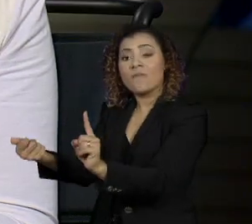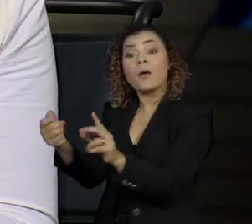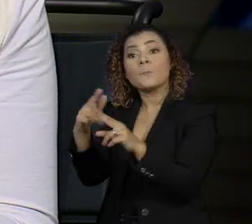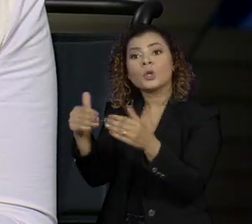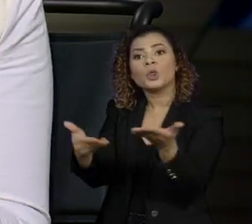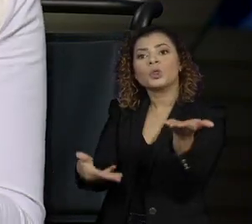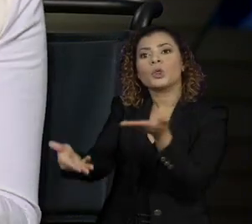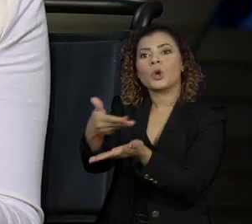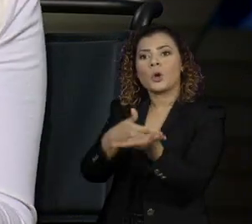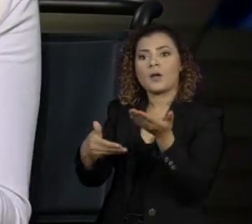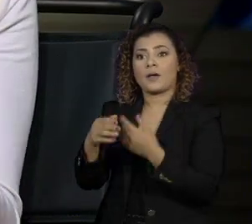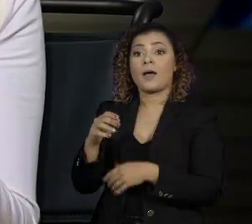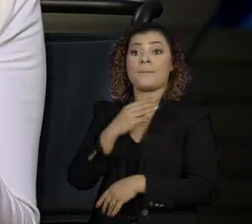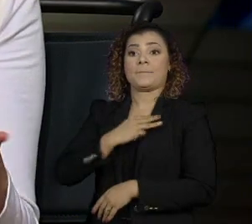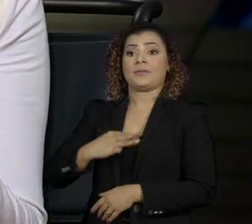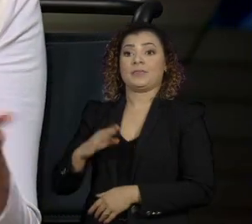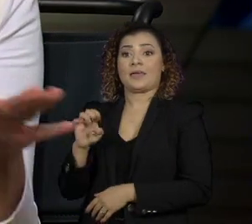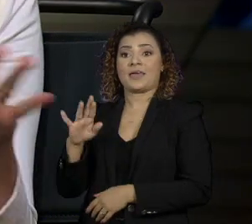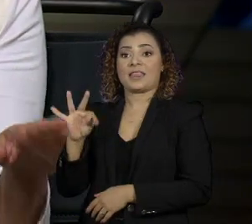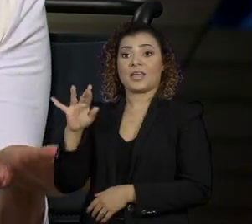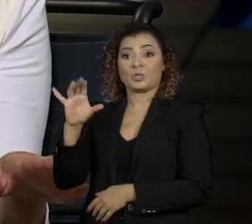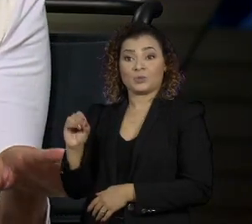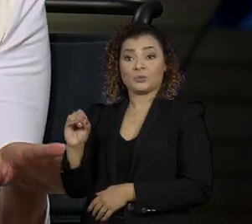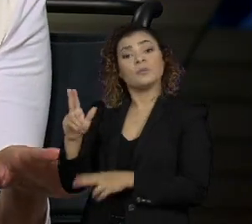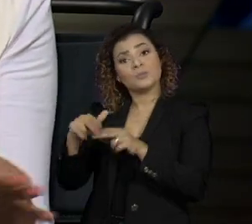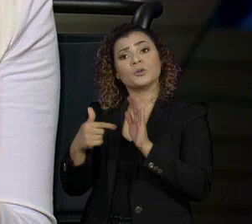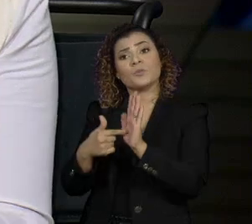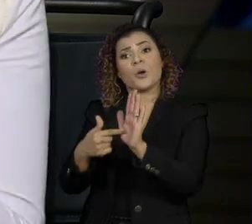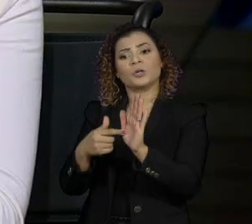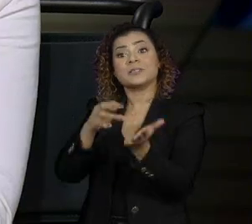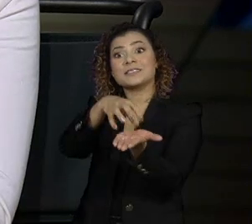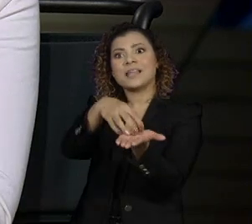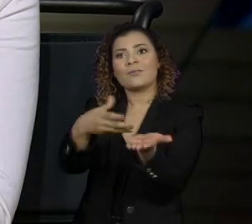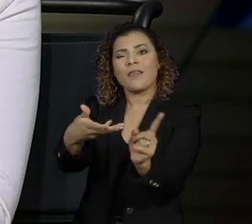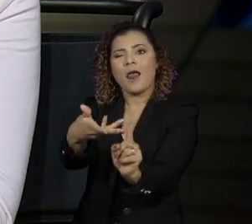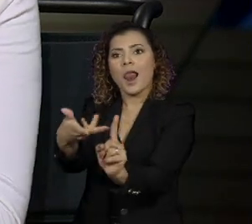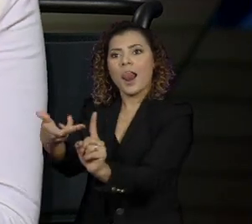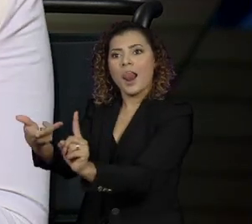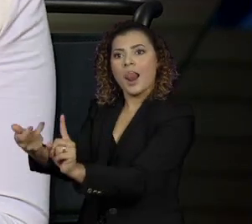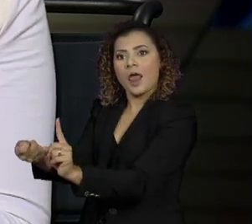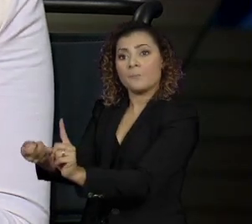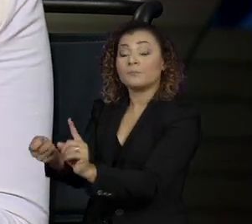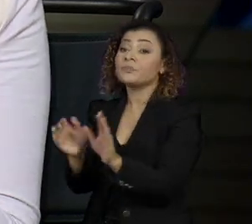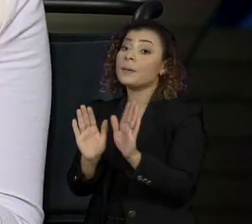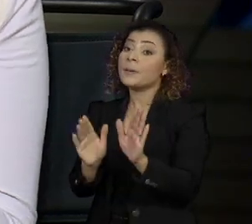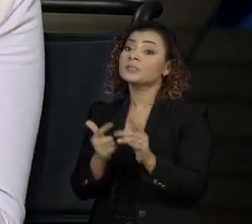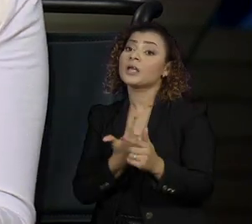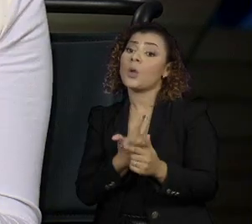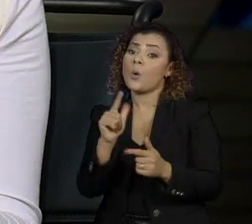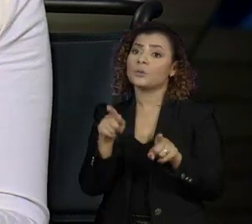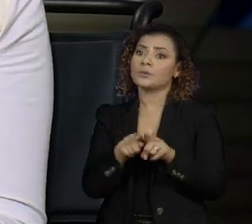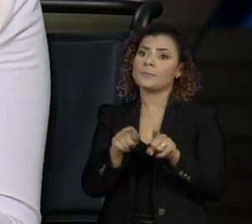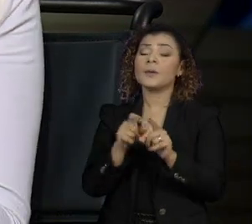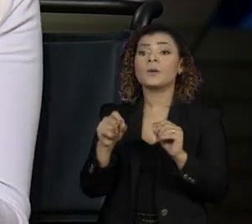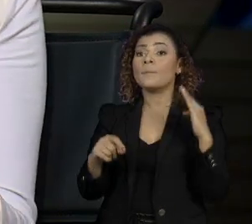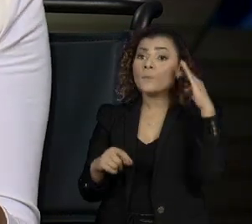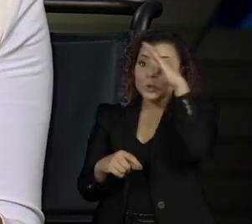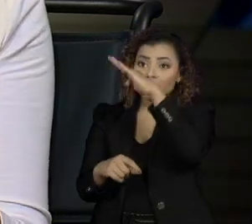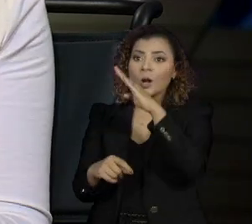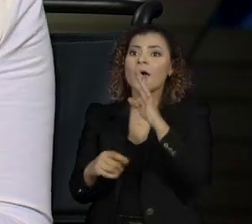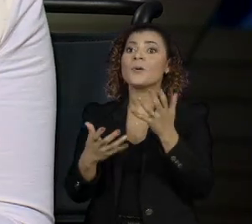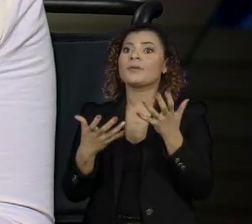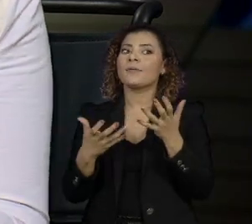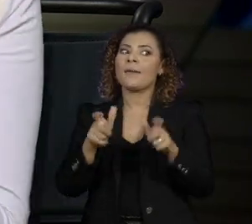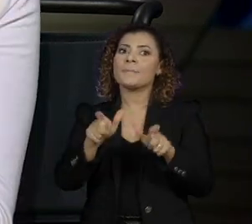especialmente o ministro Ernesto, é uma forma também de dar sinais para o Centrão. Mas tem uma outra parte dessa história que tem a ver com o Bolsonaro se cercar